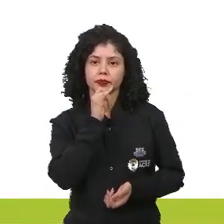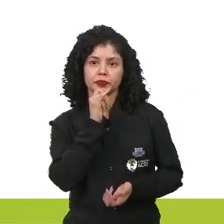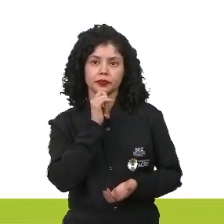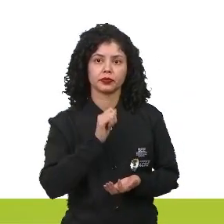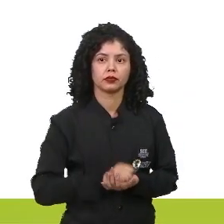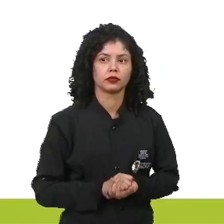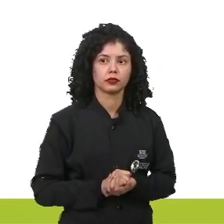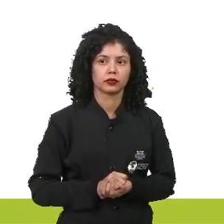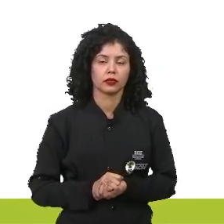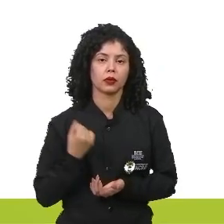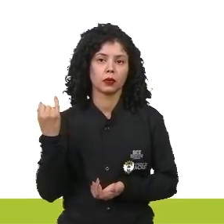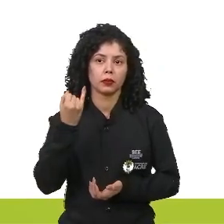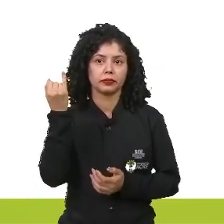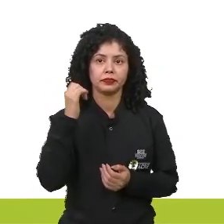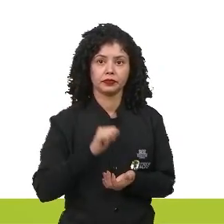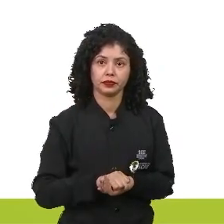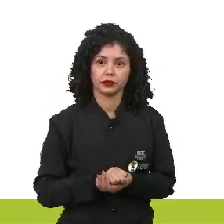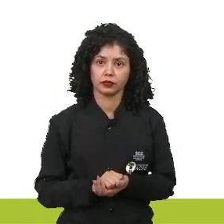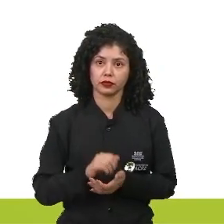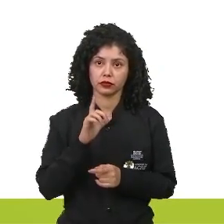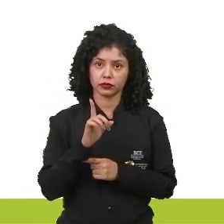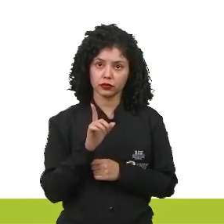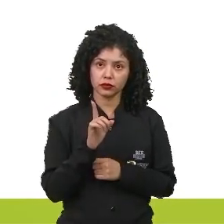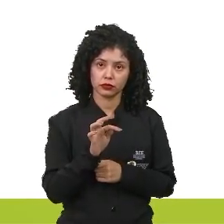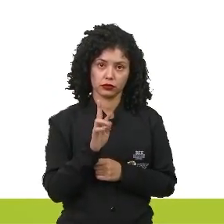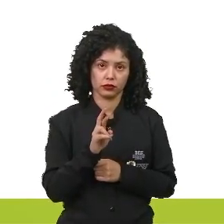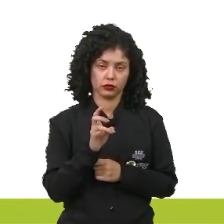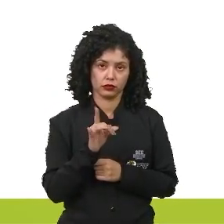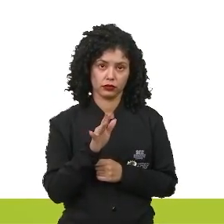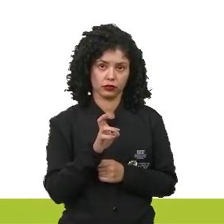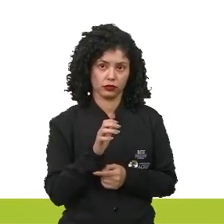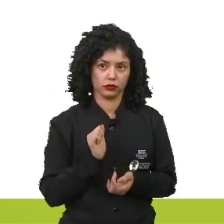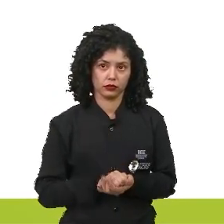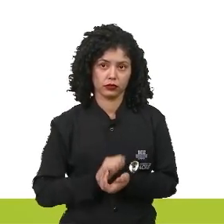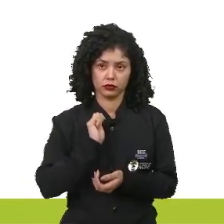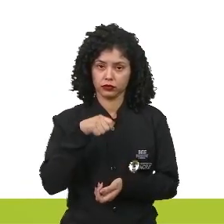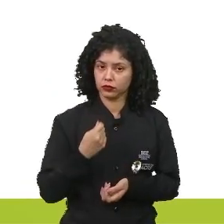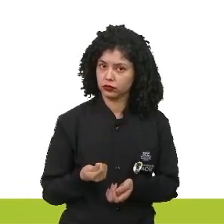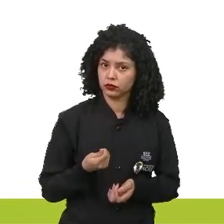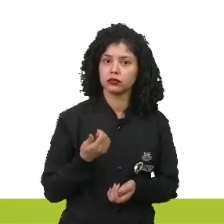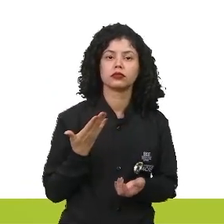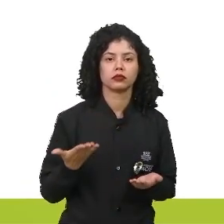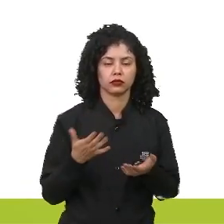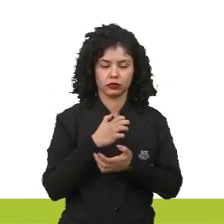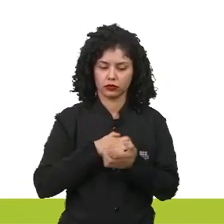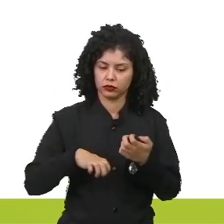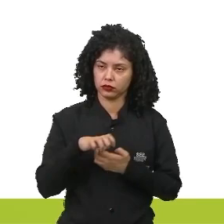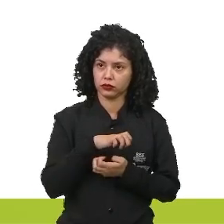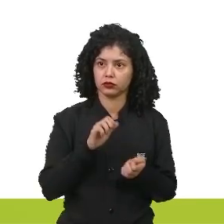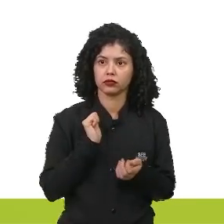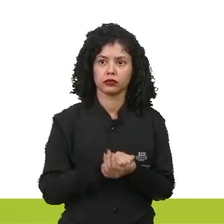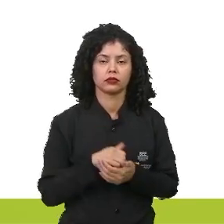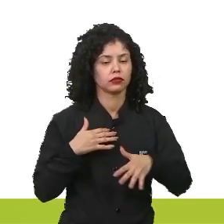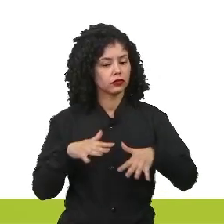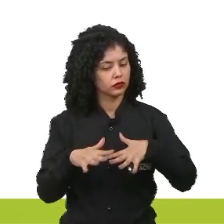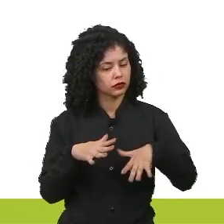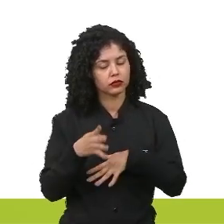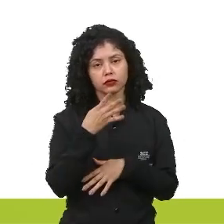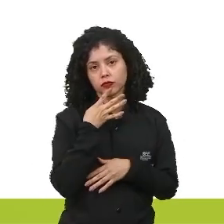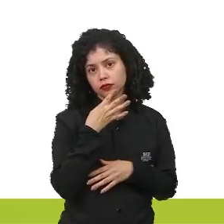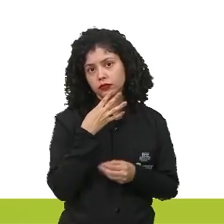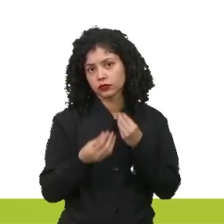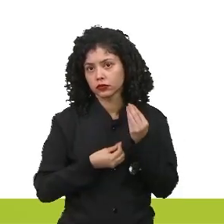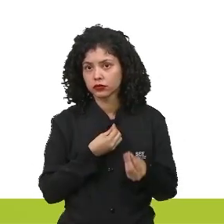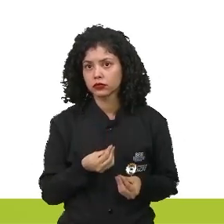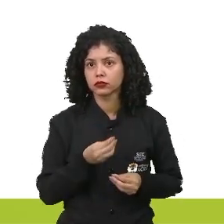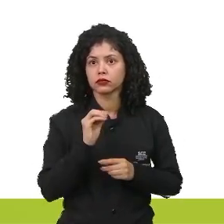exemplo, principalmente a atuação do Tiradentes, que ficou como um símbolo dessa revolta. Então, a Inconfidência Mineira foi um movimento que ficou conhecido também